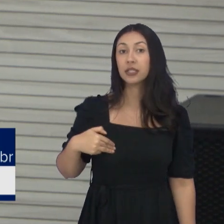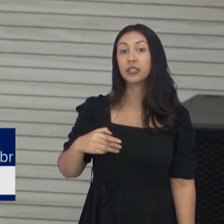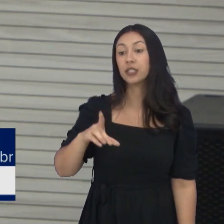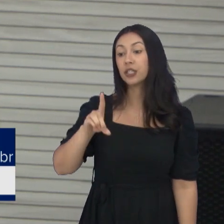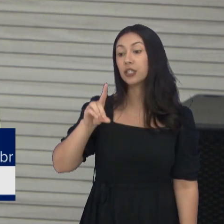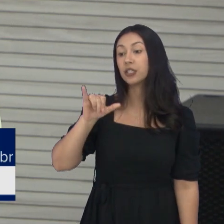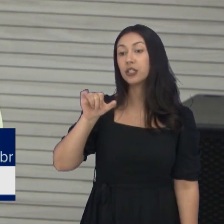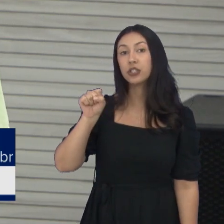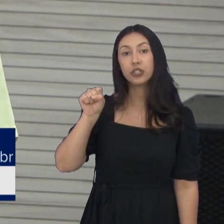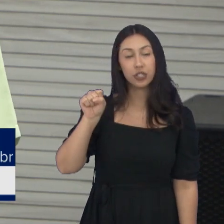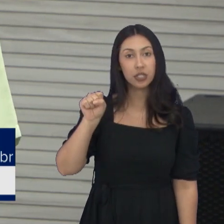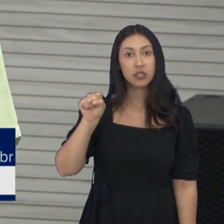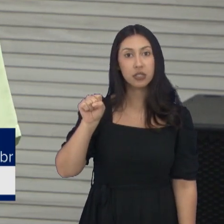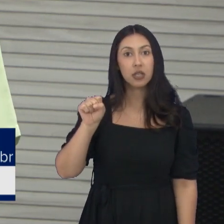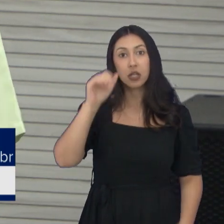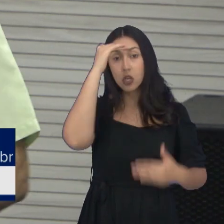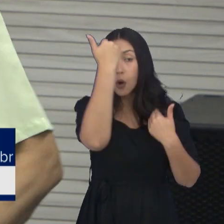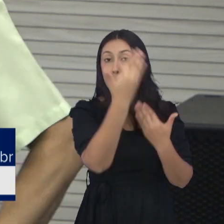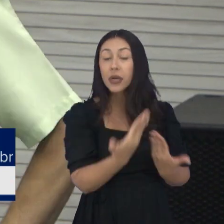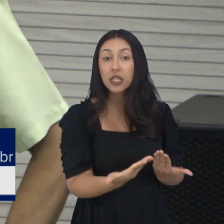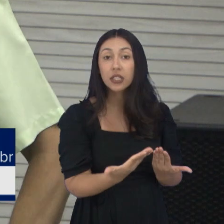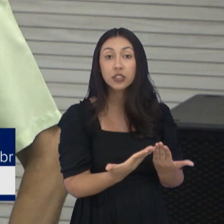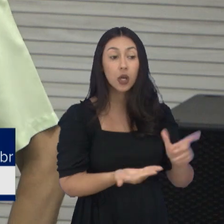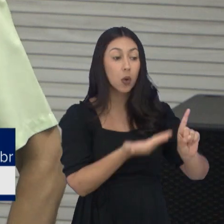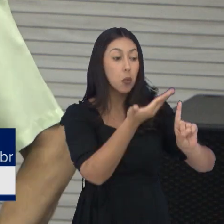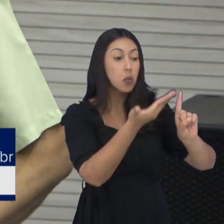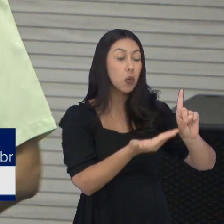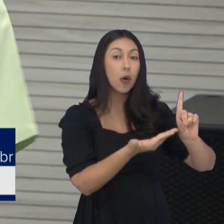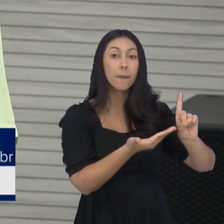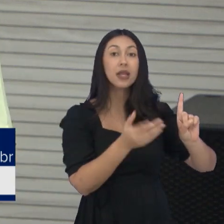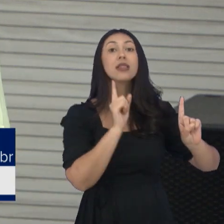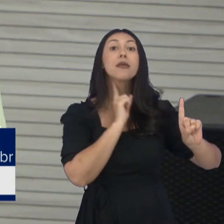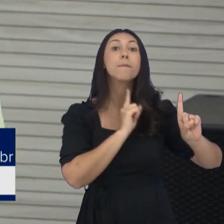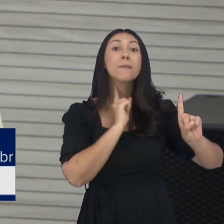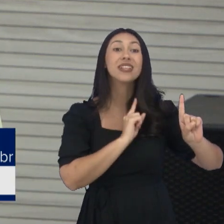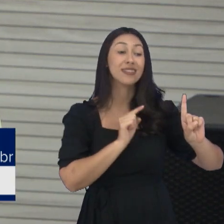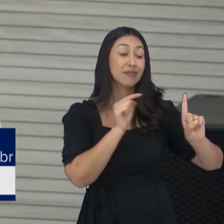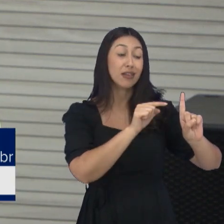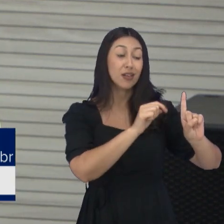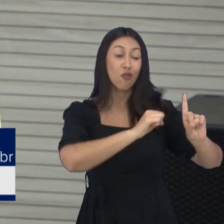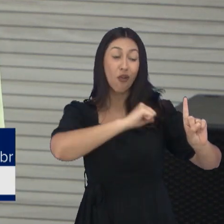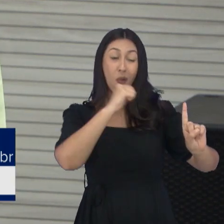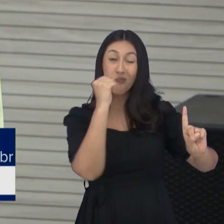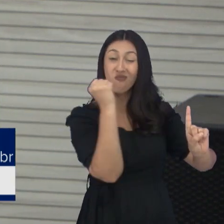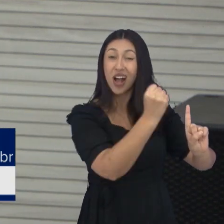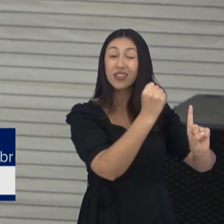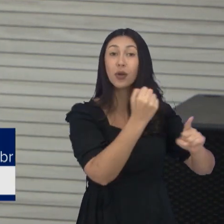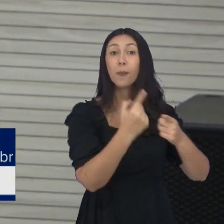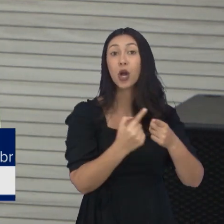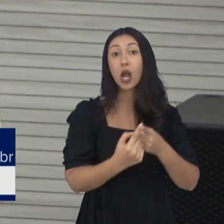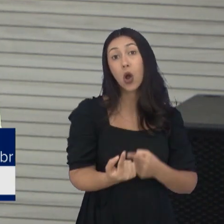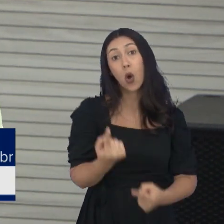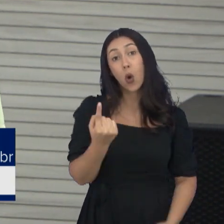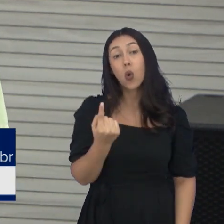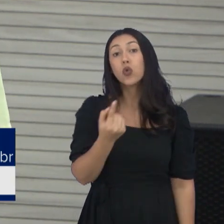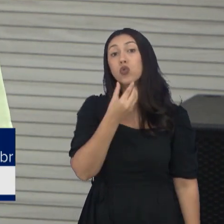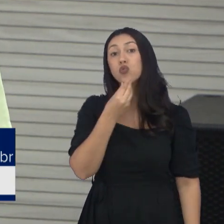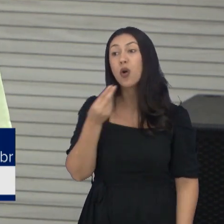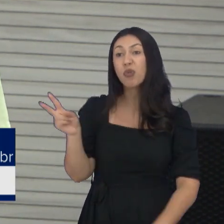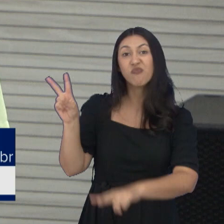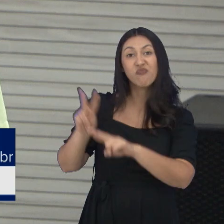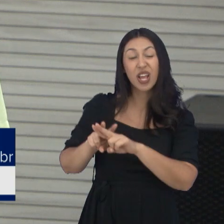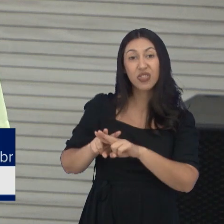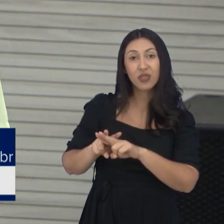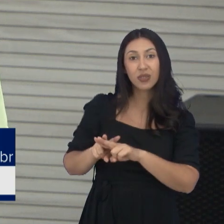Roger Dias da Cunha, da Polícia Militar de Minas Gerais, morto por um preso na saidinha de Natal.